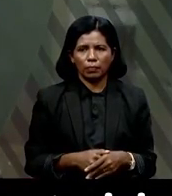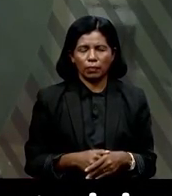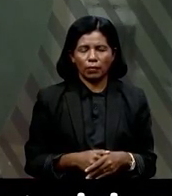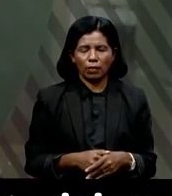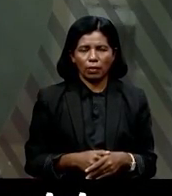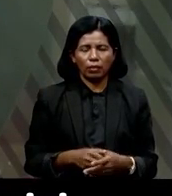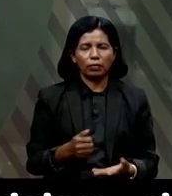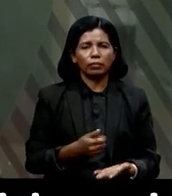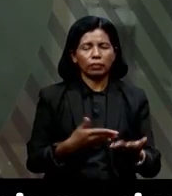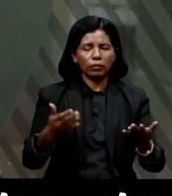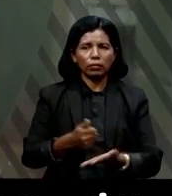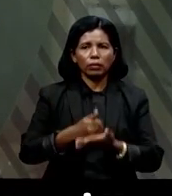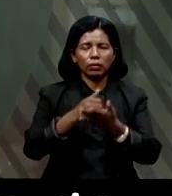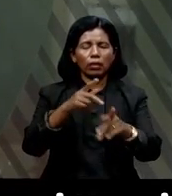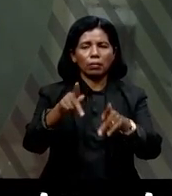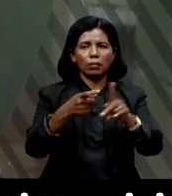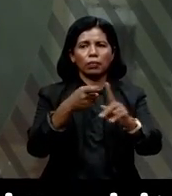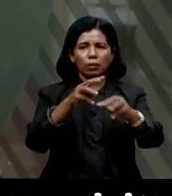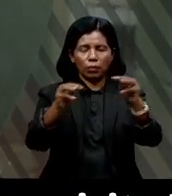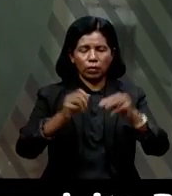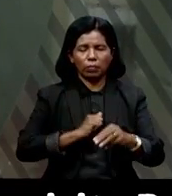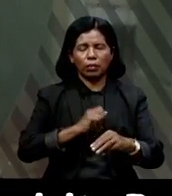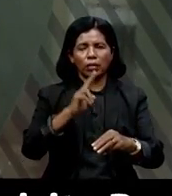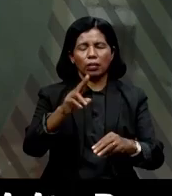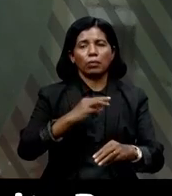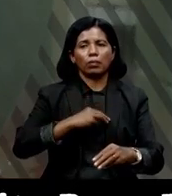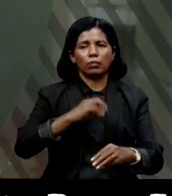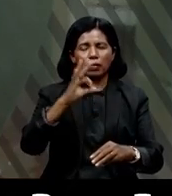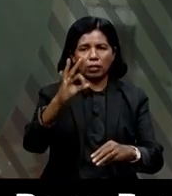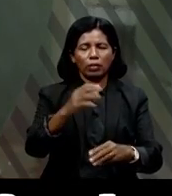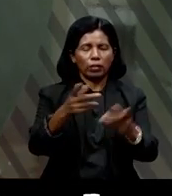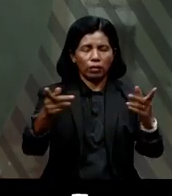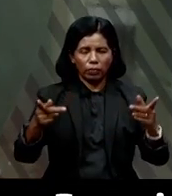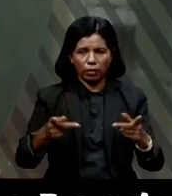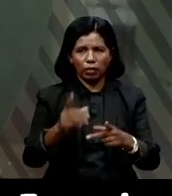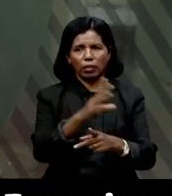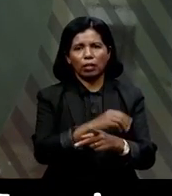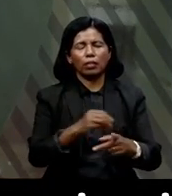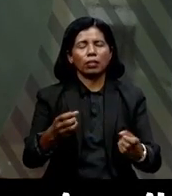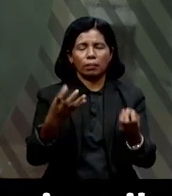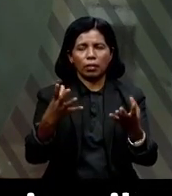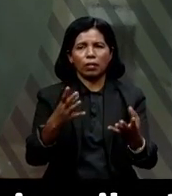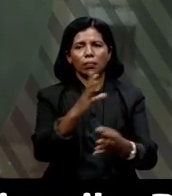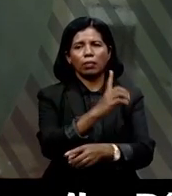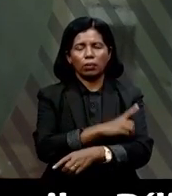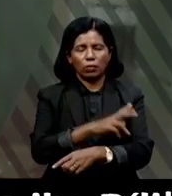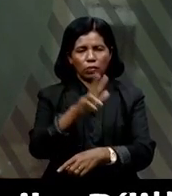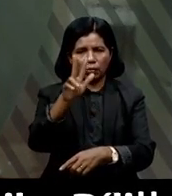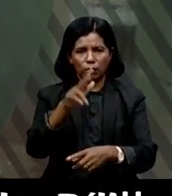Facilidade público para peregrino Sira Rossi município Eleu no Mano Fahi a fato em concentração suficiente para Loron